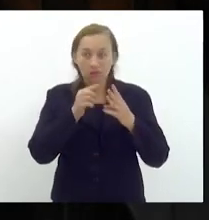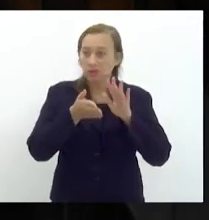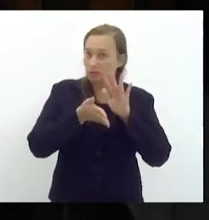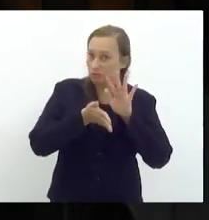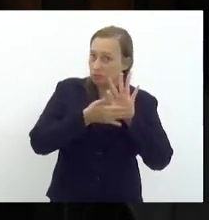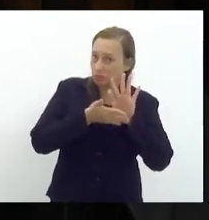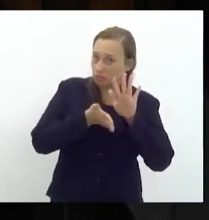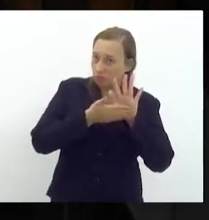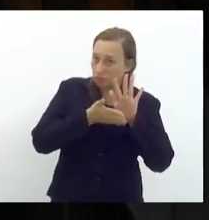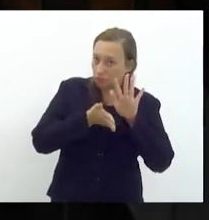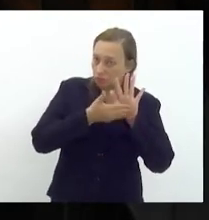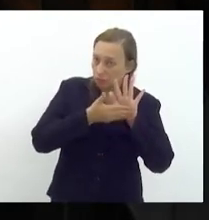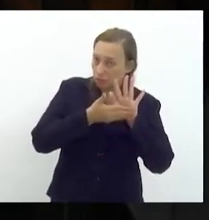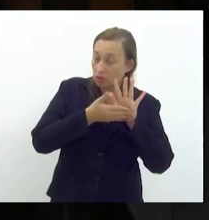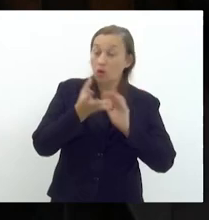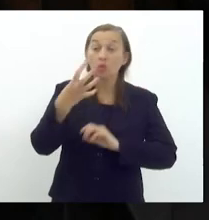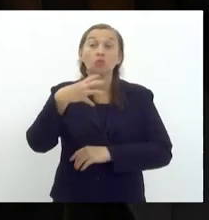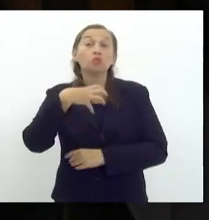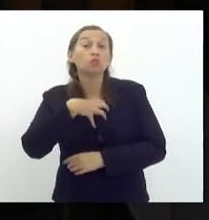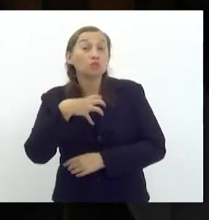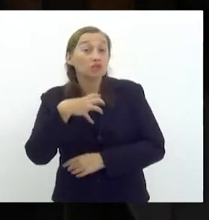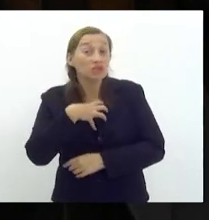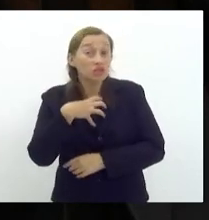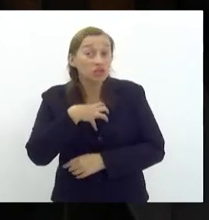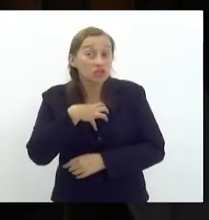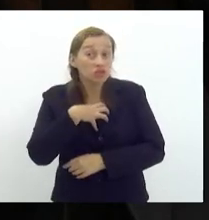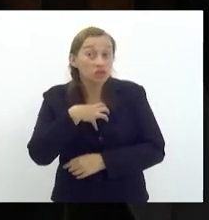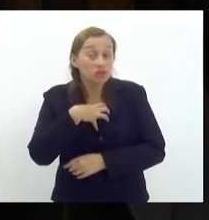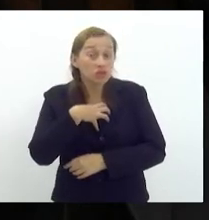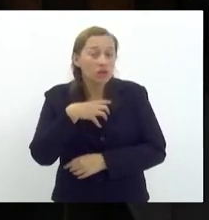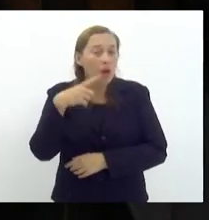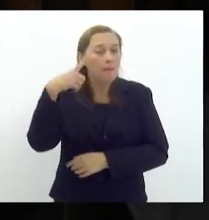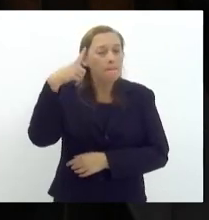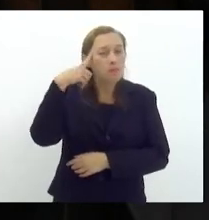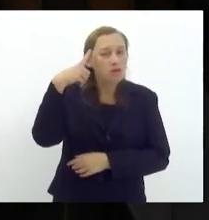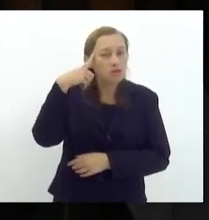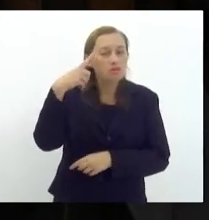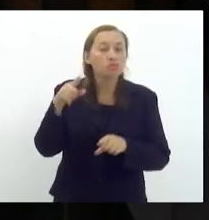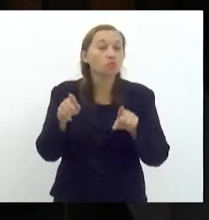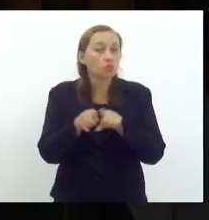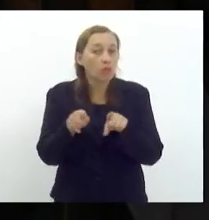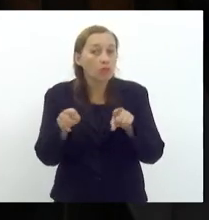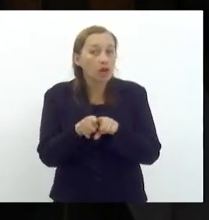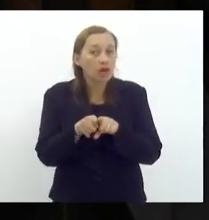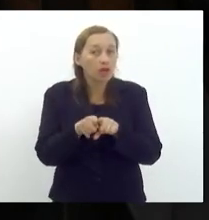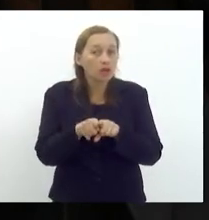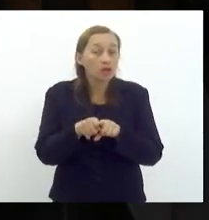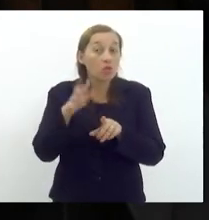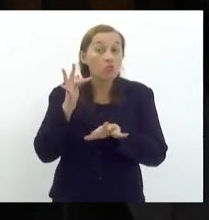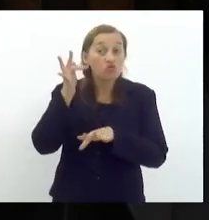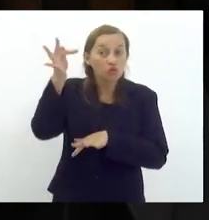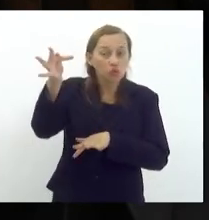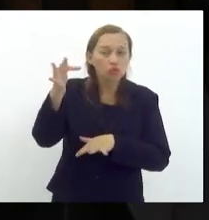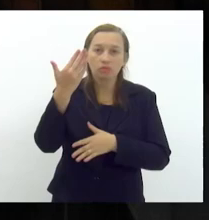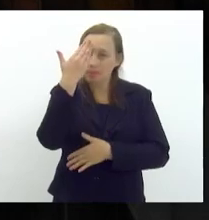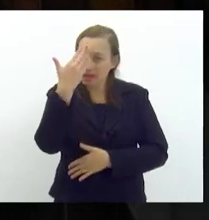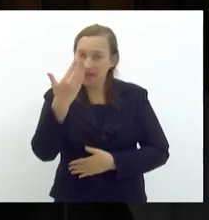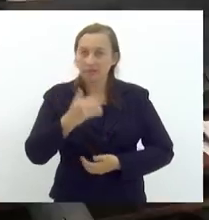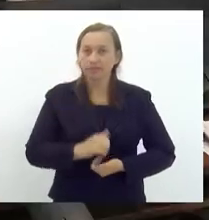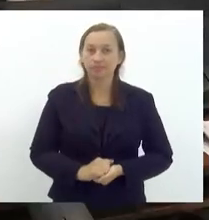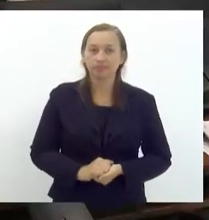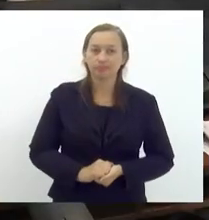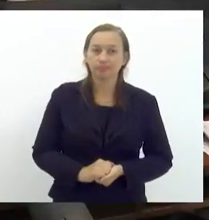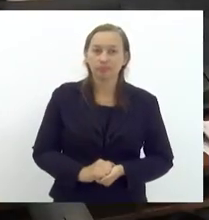propostas no sentido da gente tá pensando também para o futuro obrigado